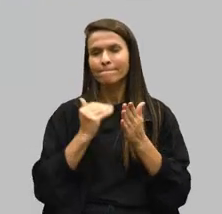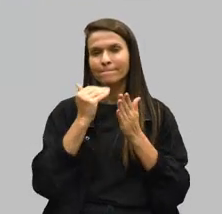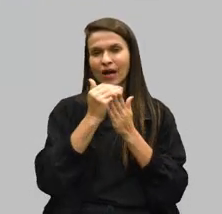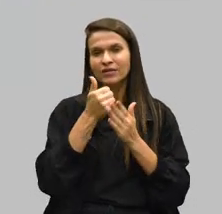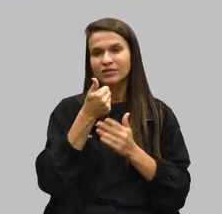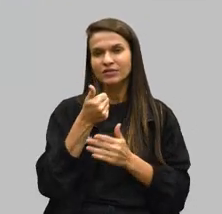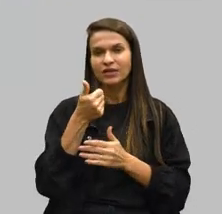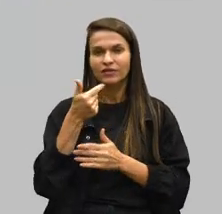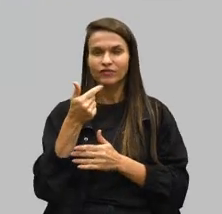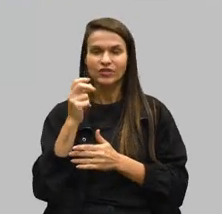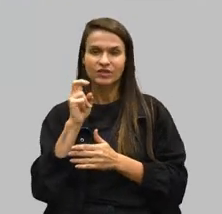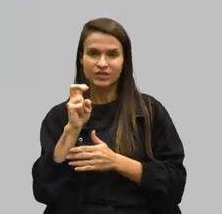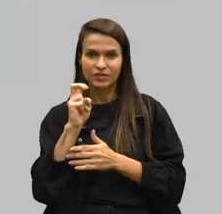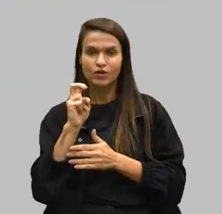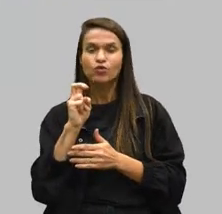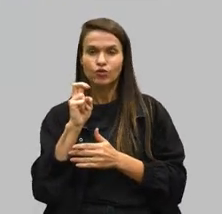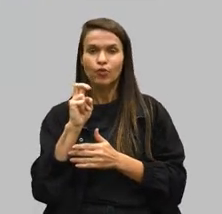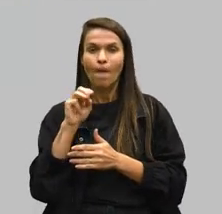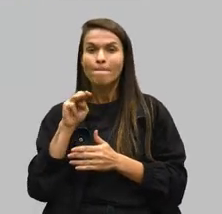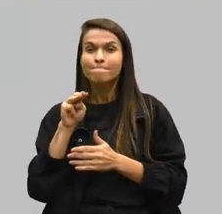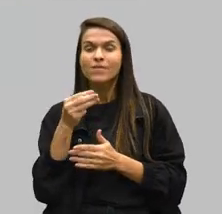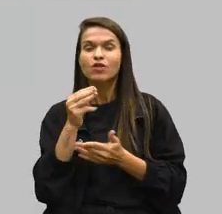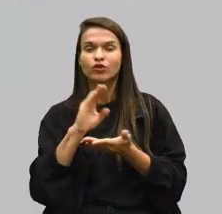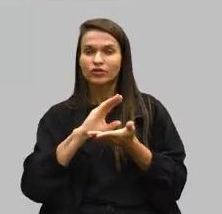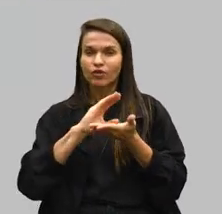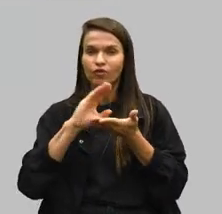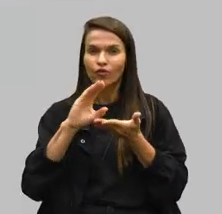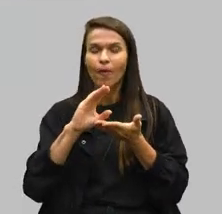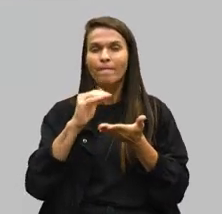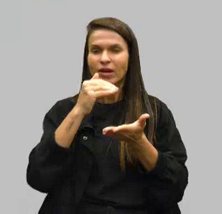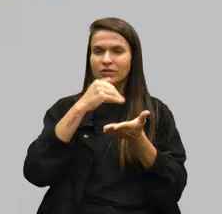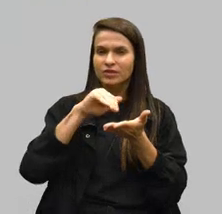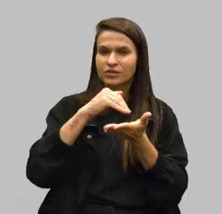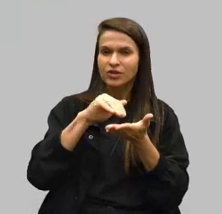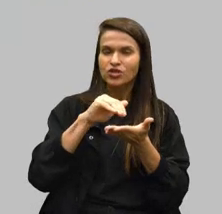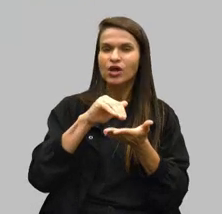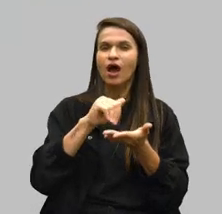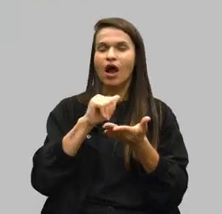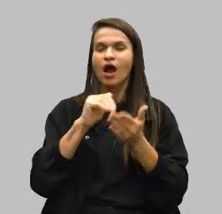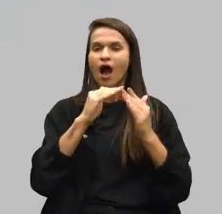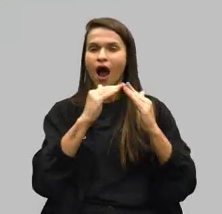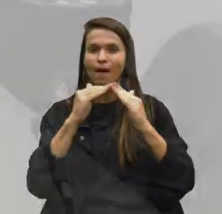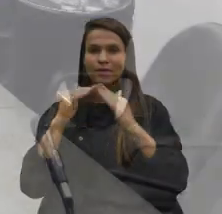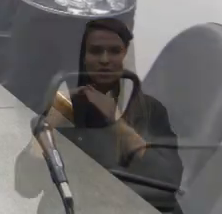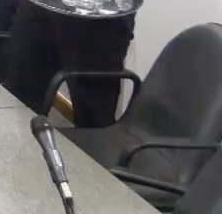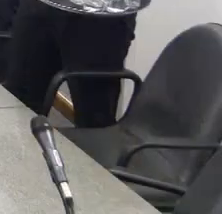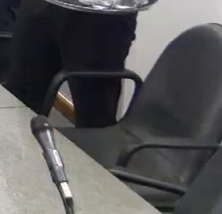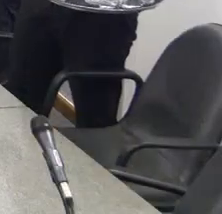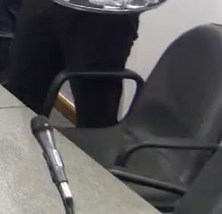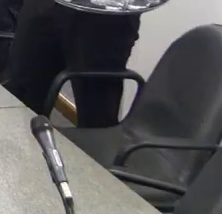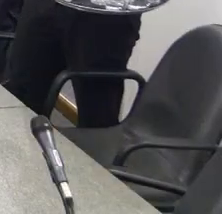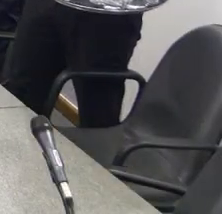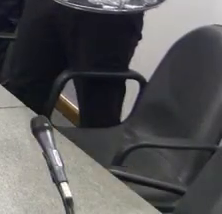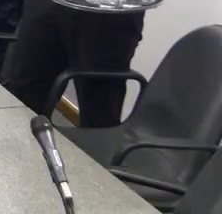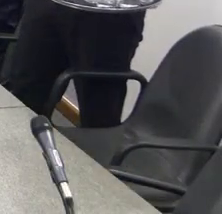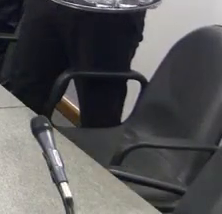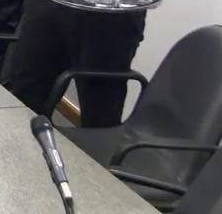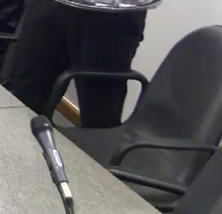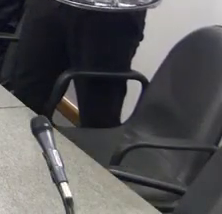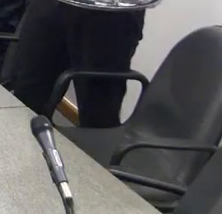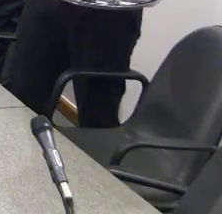milhões de recursos aportados paraa subsecretaria de habitação trazendo eh uma maior ampliação da política de